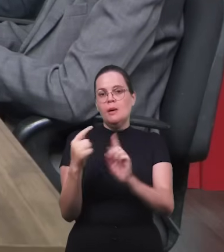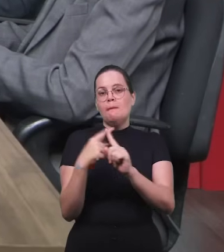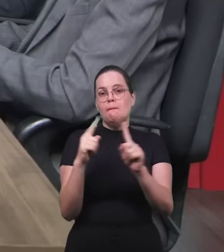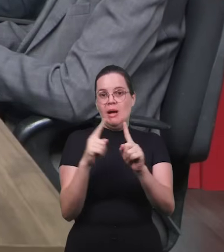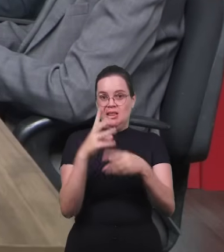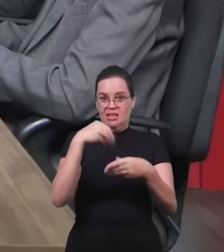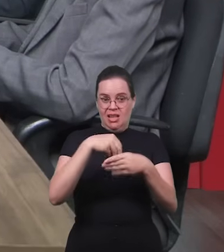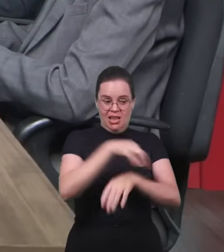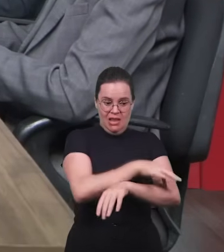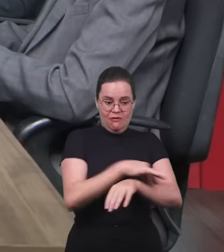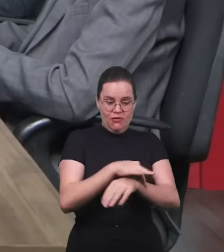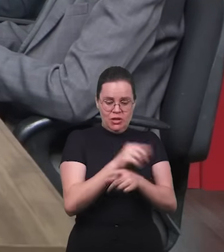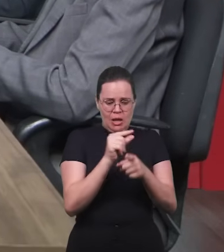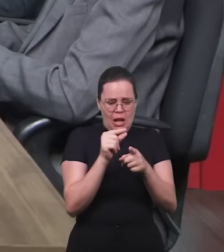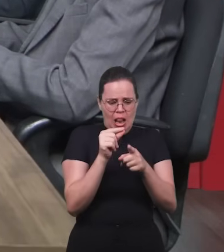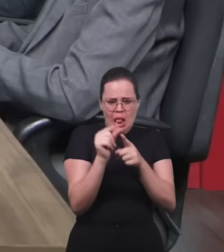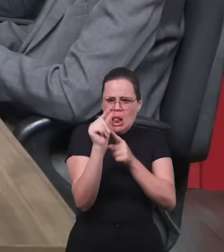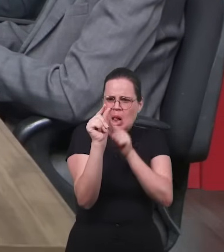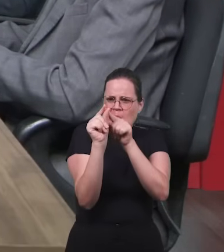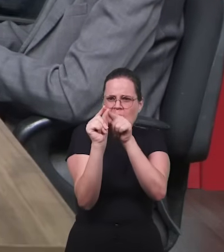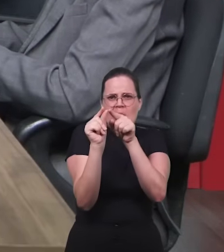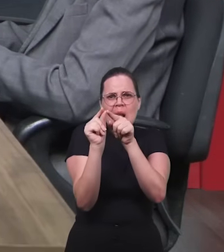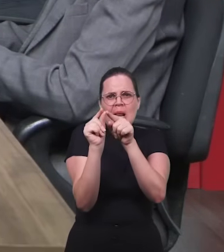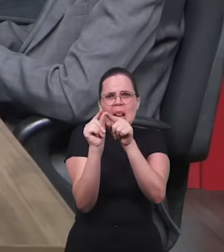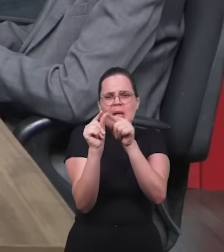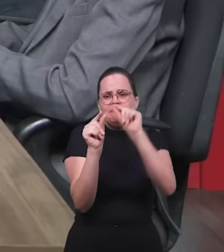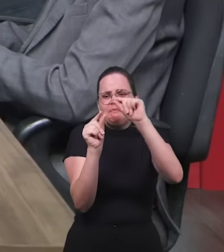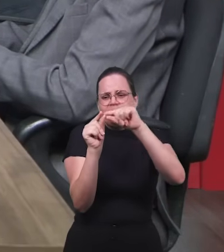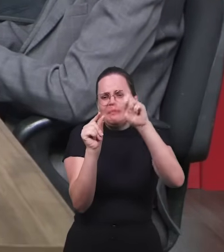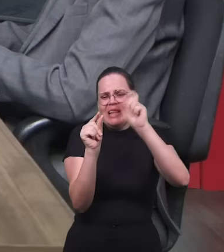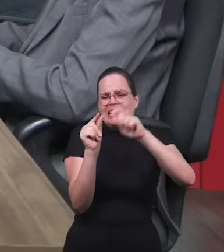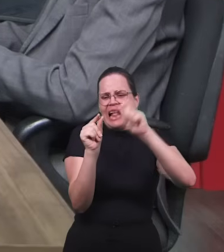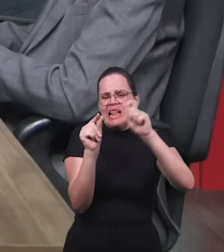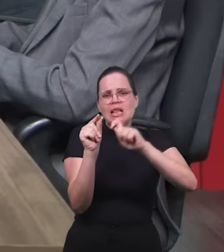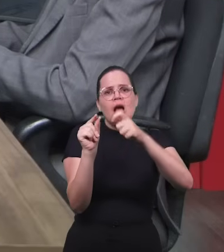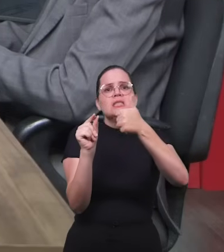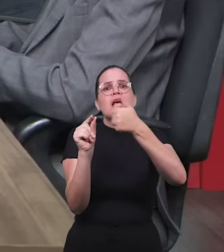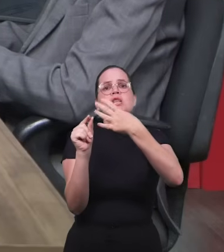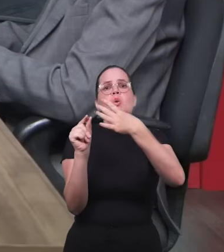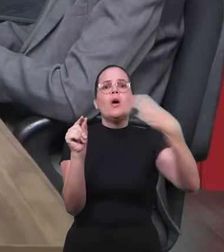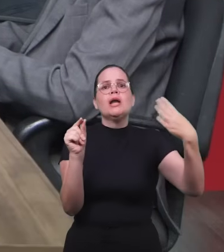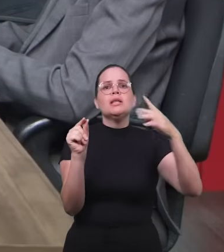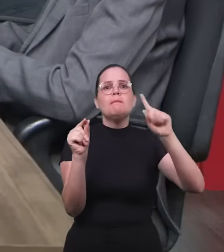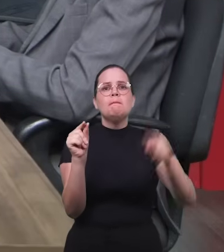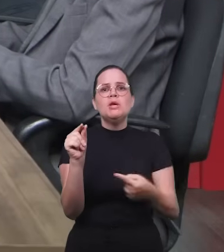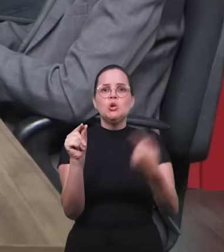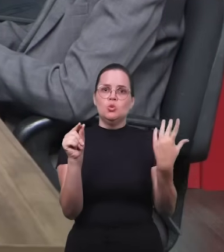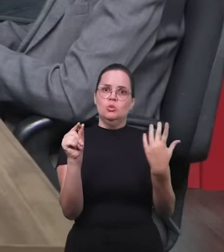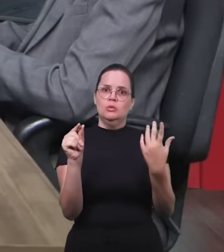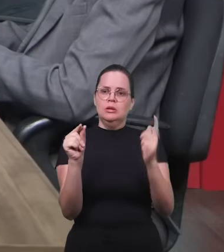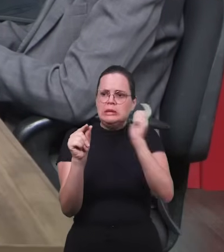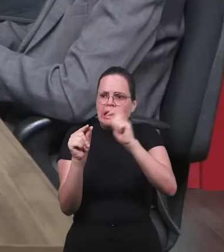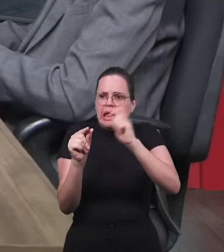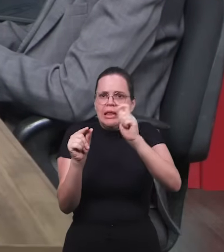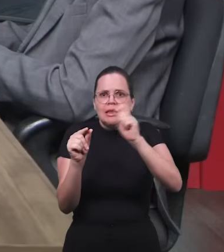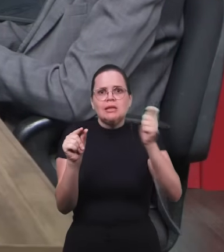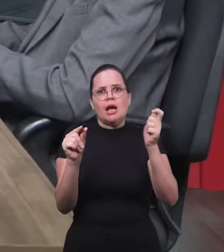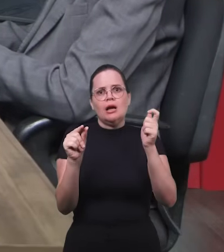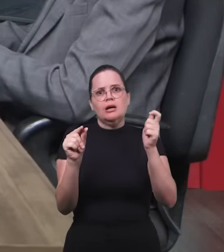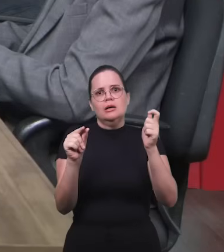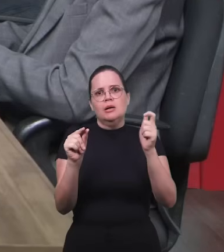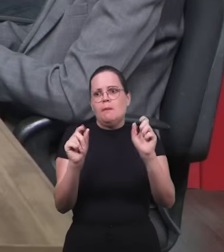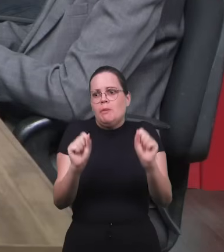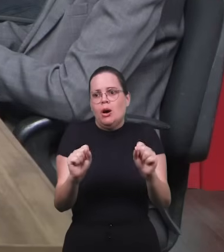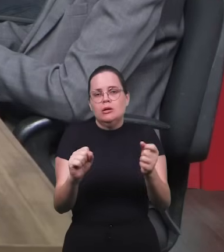posso ter uma partícula que tem 140 mil possibilidades, e todas elas eu tenho que assumir. Entendeu?